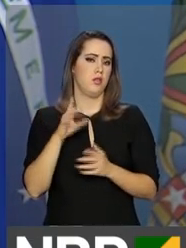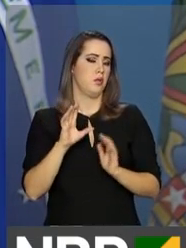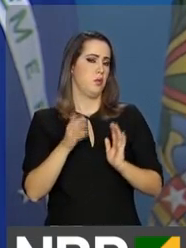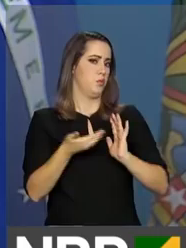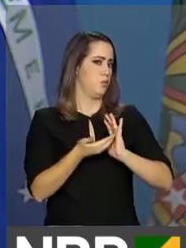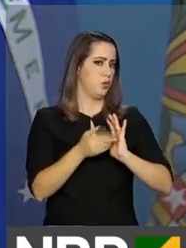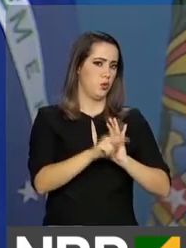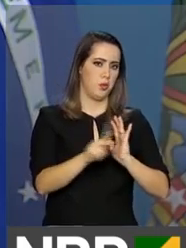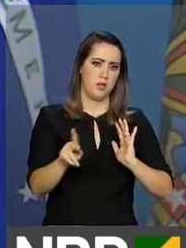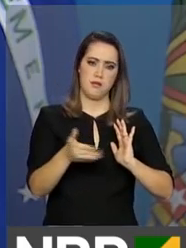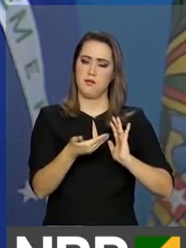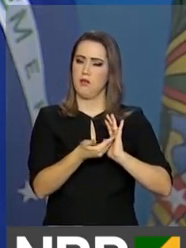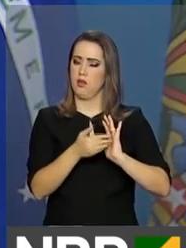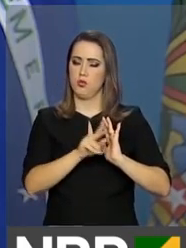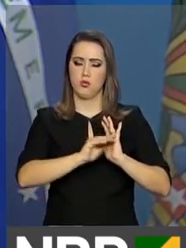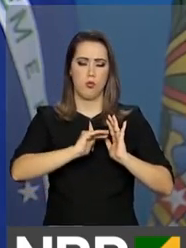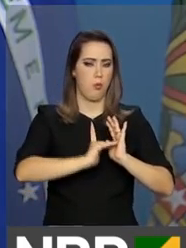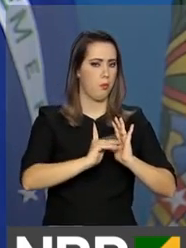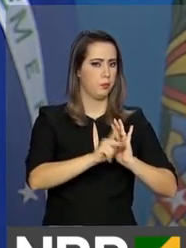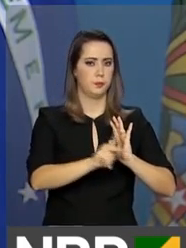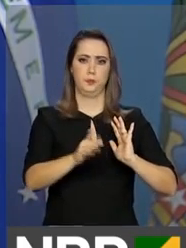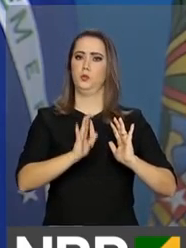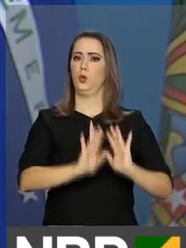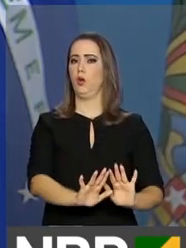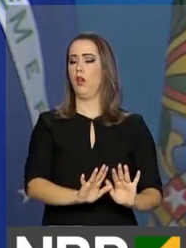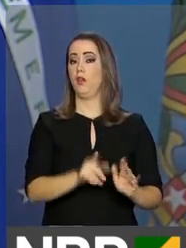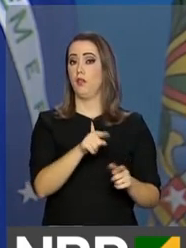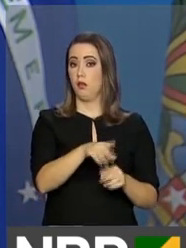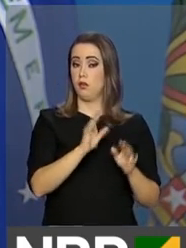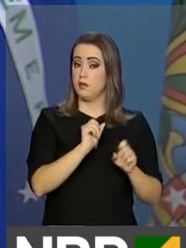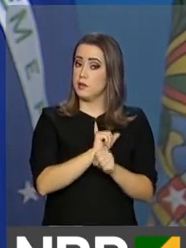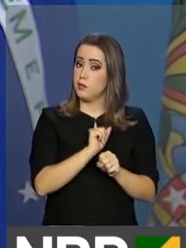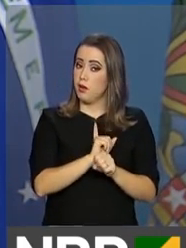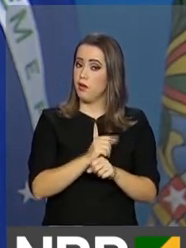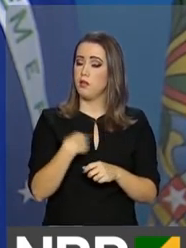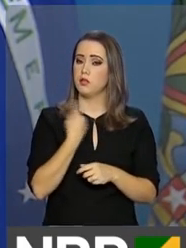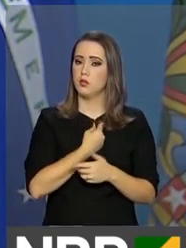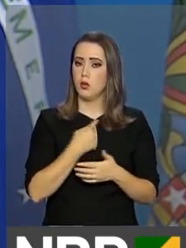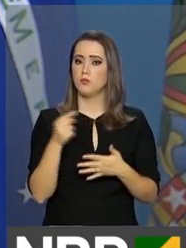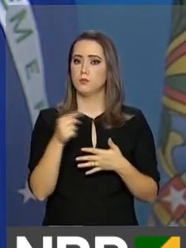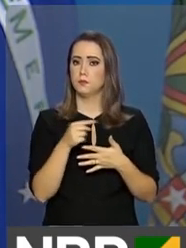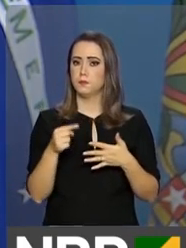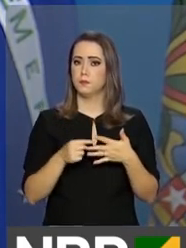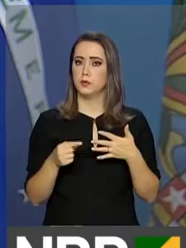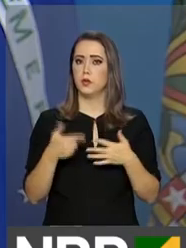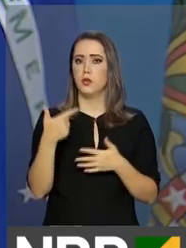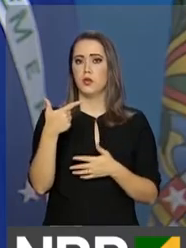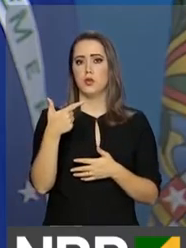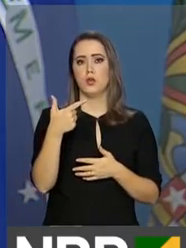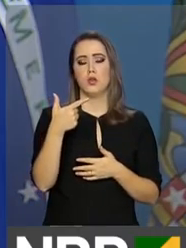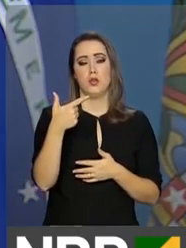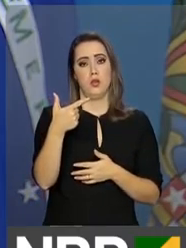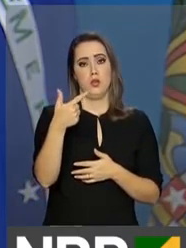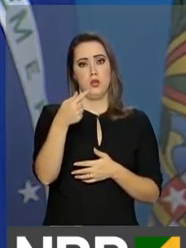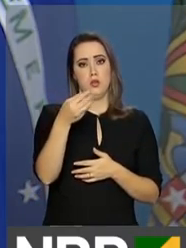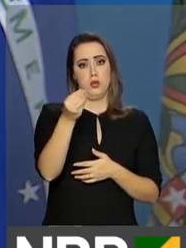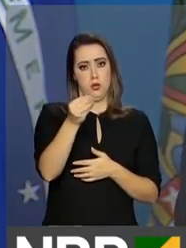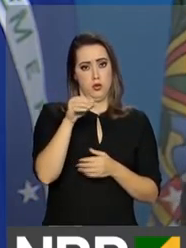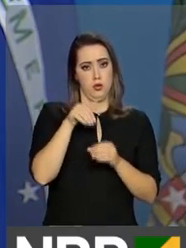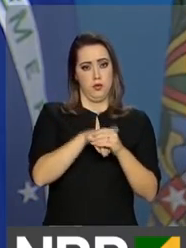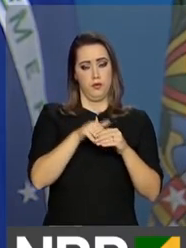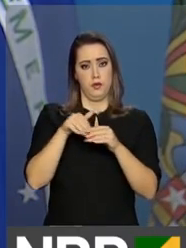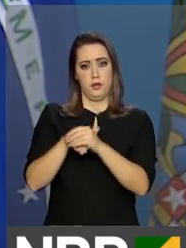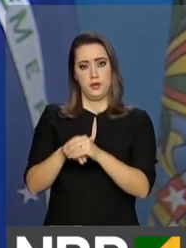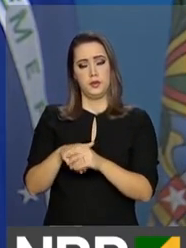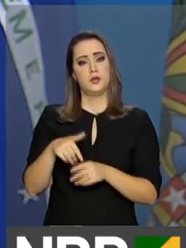quer, nem o Nisso quer, ninguém. Nenhum líder quer isso. Então, nós estamos contando. Tem 270, 280 votos, faltam alguns votos.